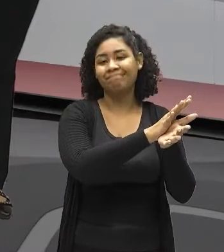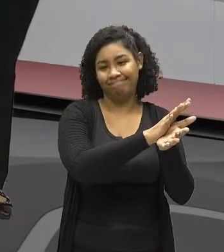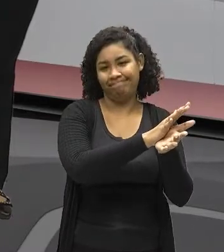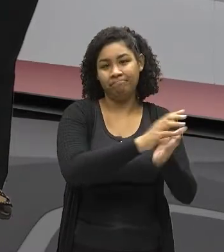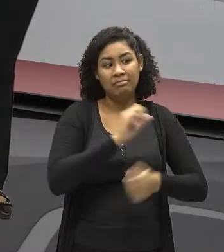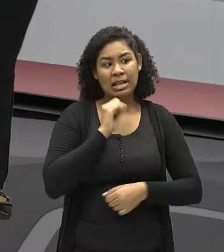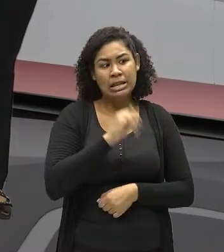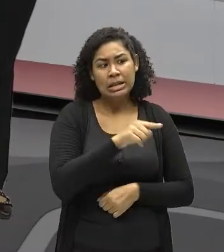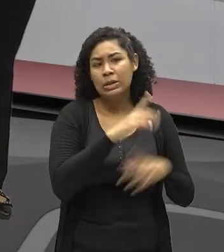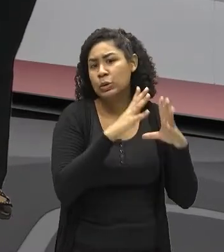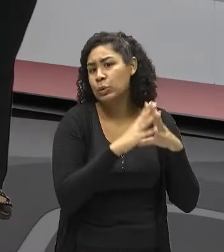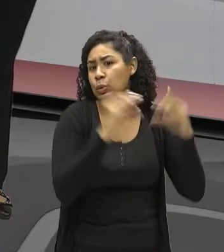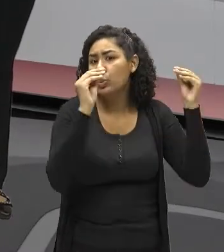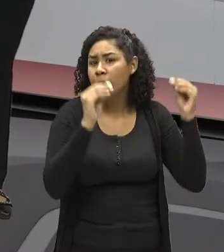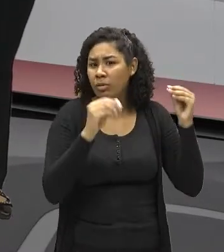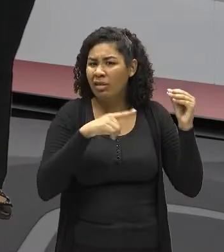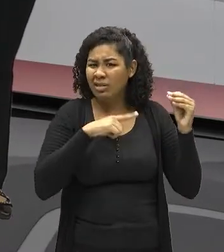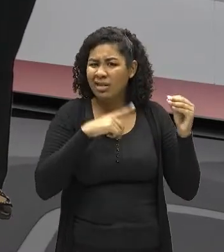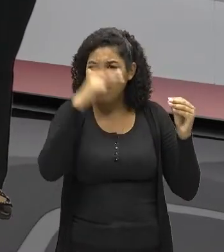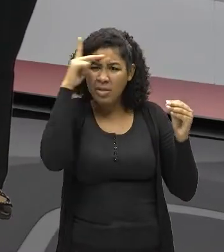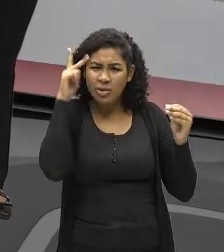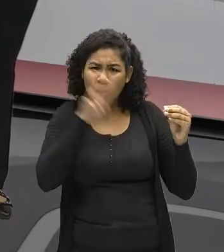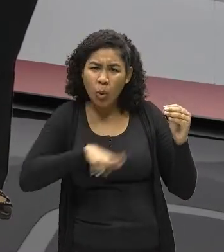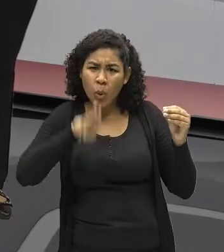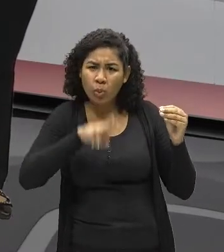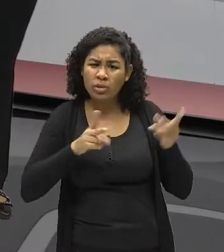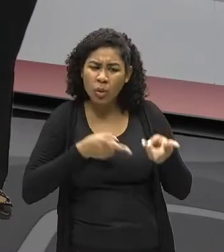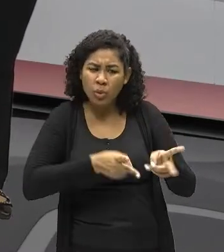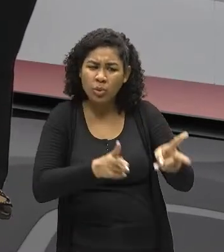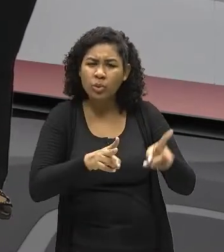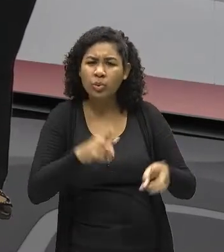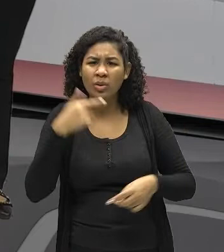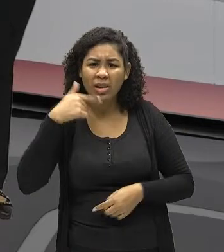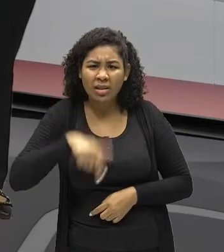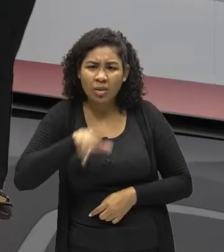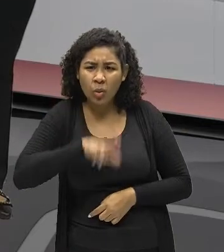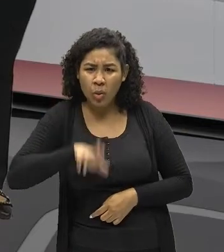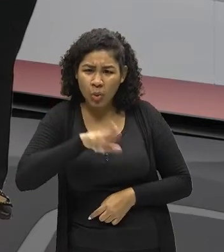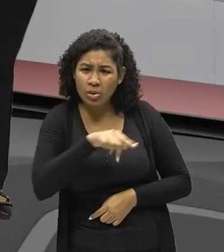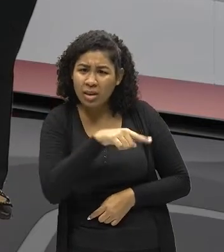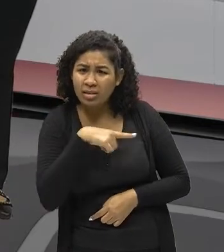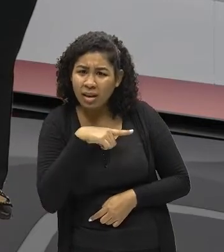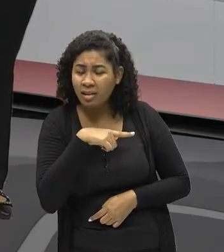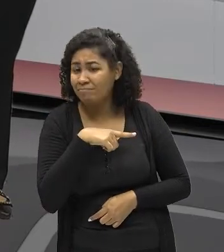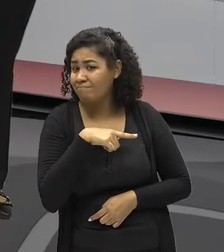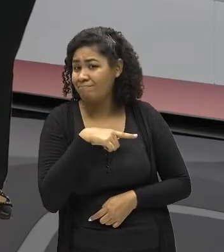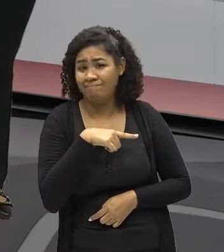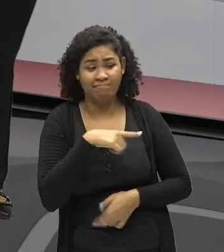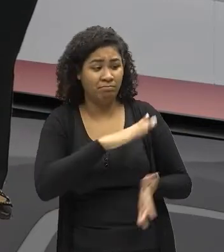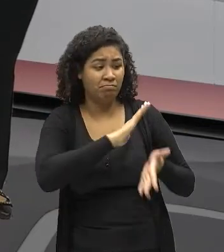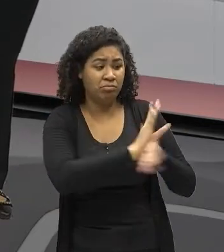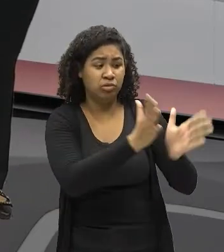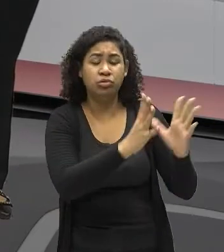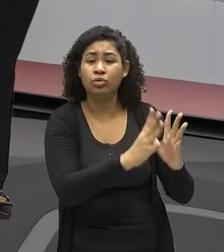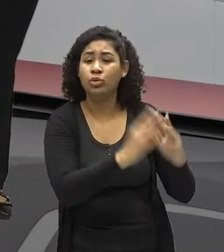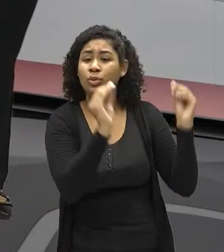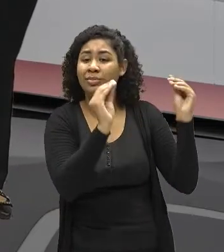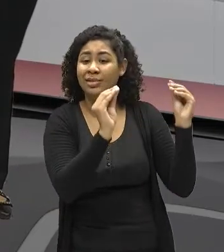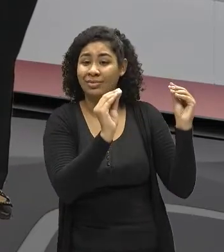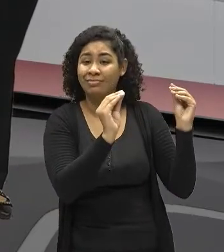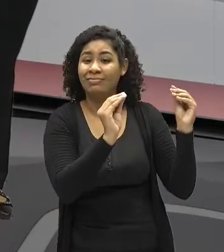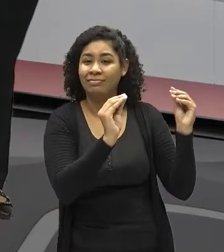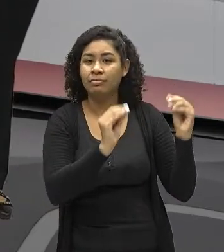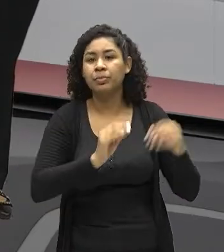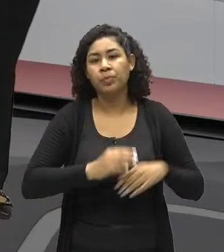foi todo dizimado, sobrou alguém para falar essa língua? Não. E aí acaba sumindo também. É diferente de uma